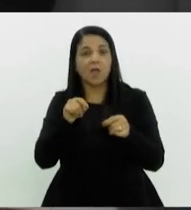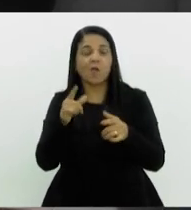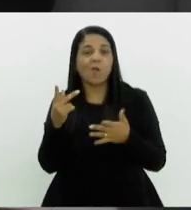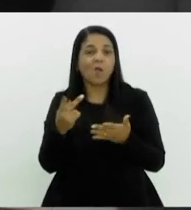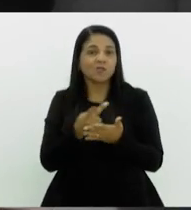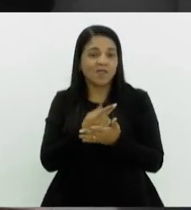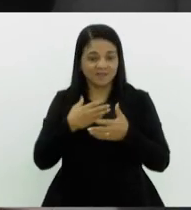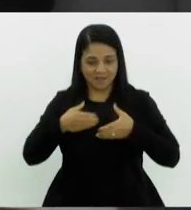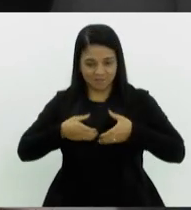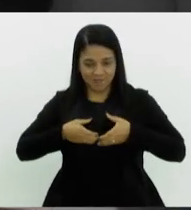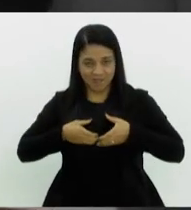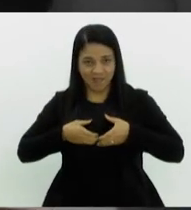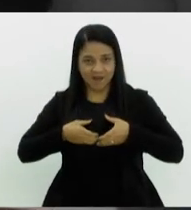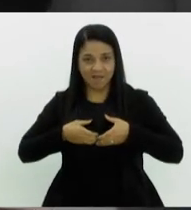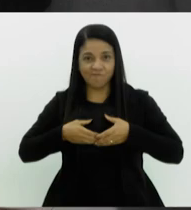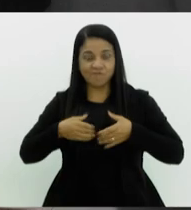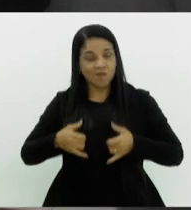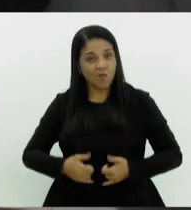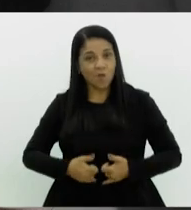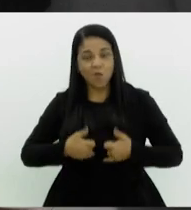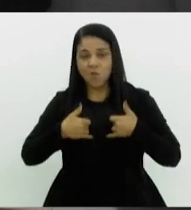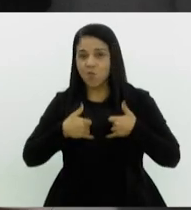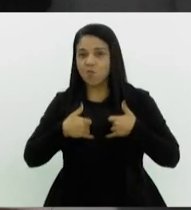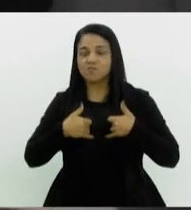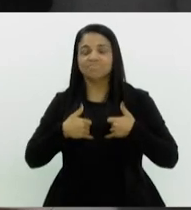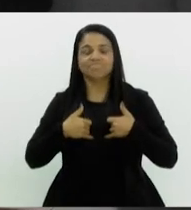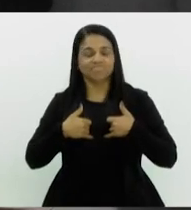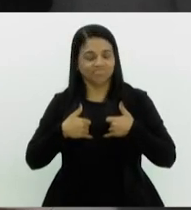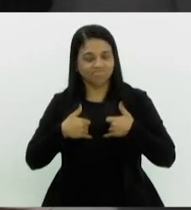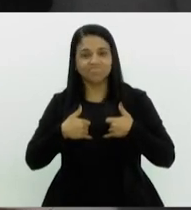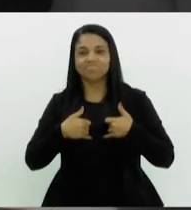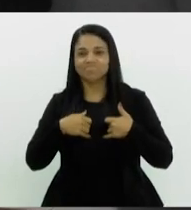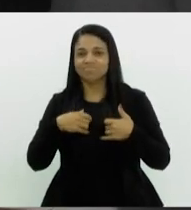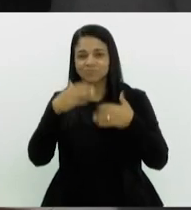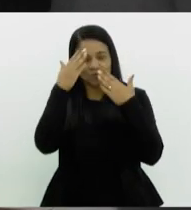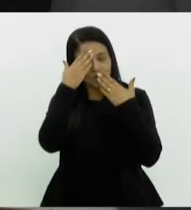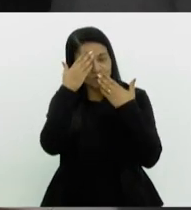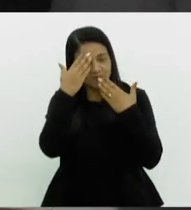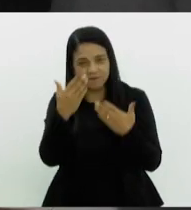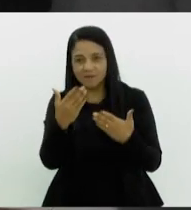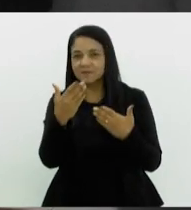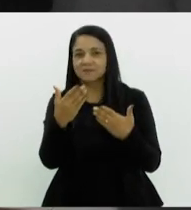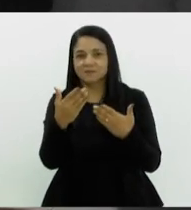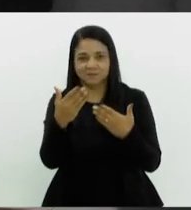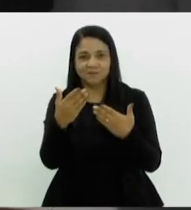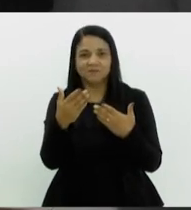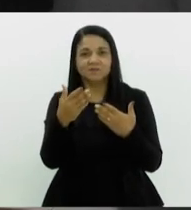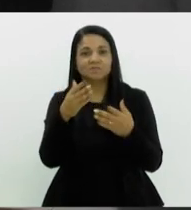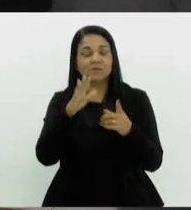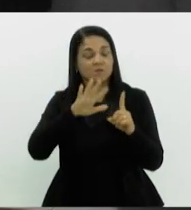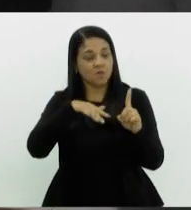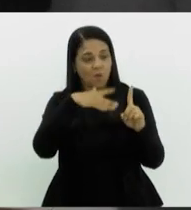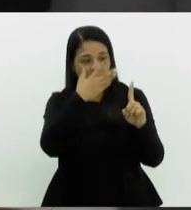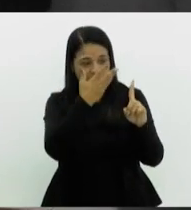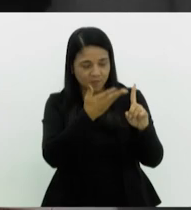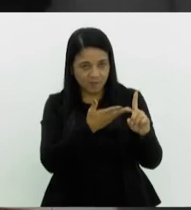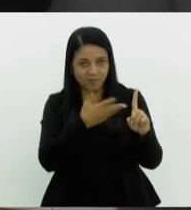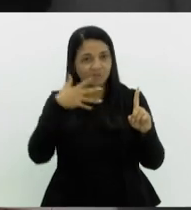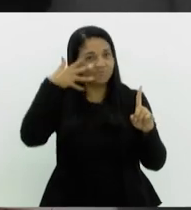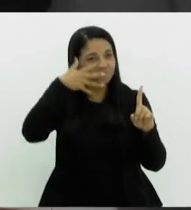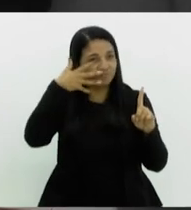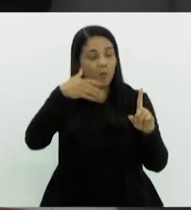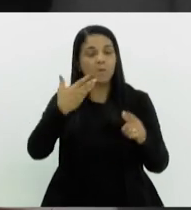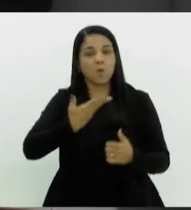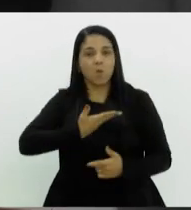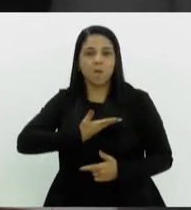é enorme. Então, muito obrigada pela oportunidade de me dirigir, não só a esse homenageado tão querido, mas ao meu